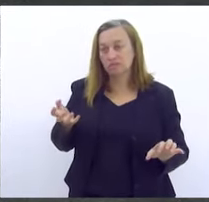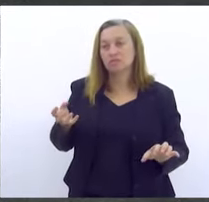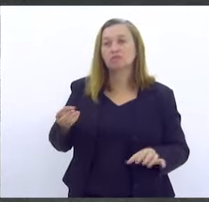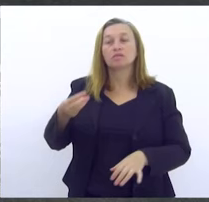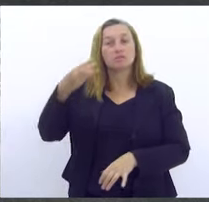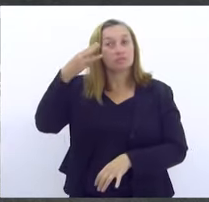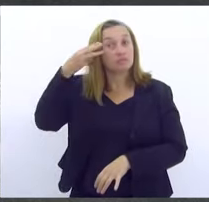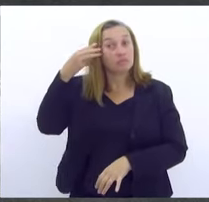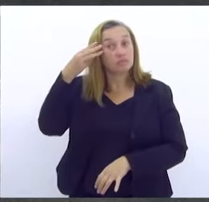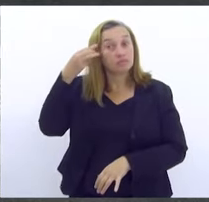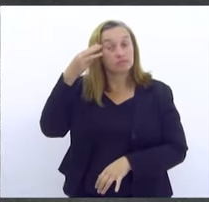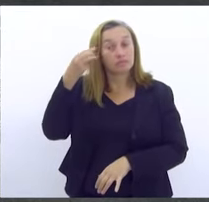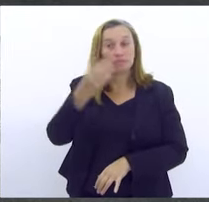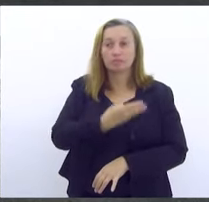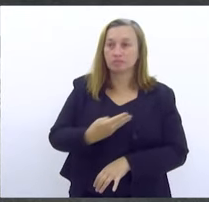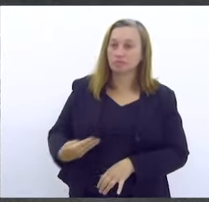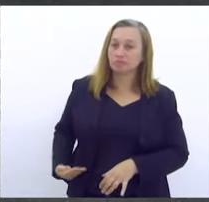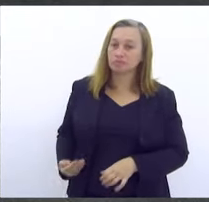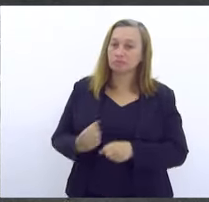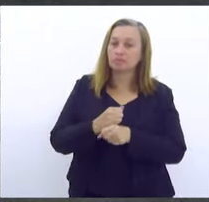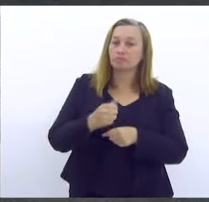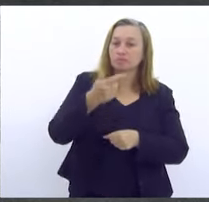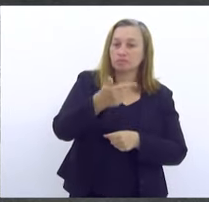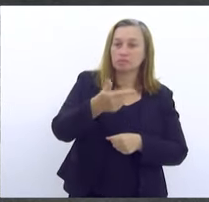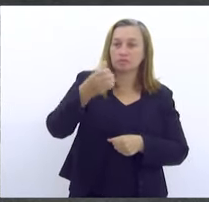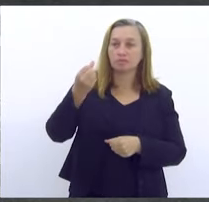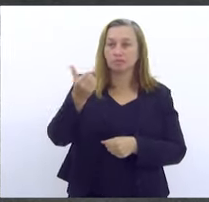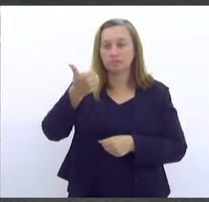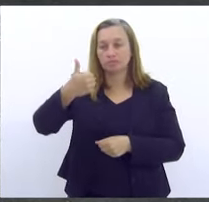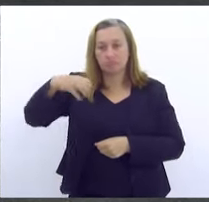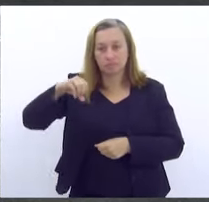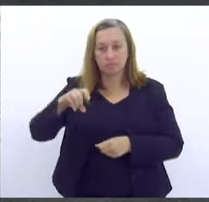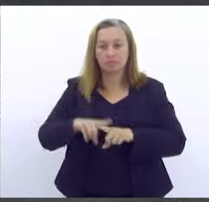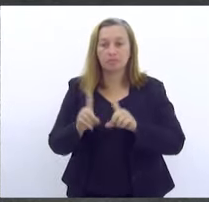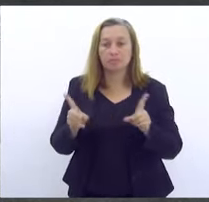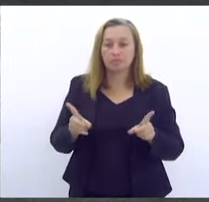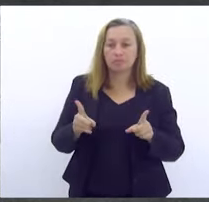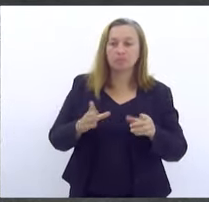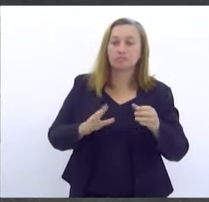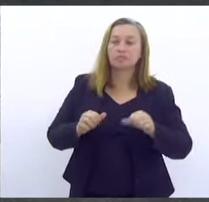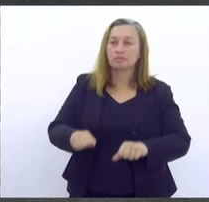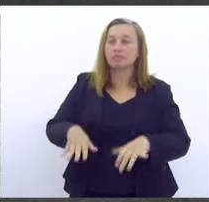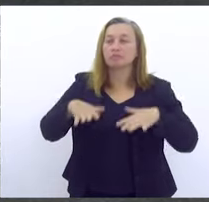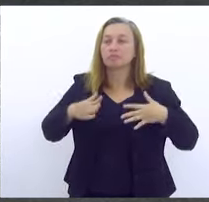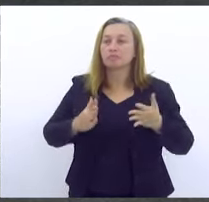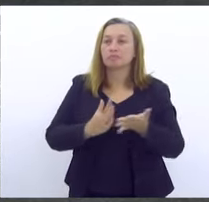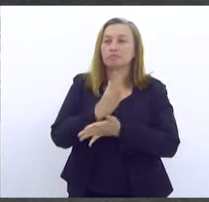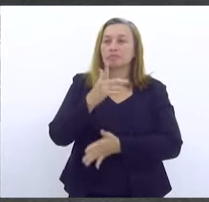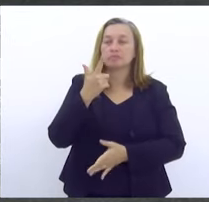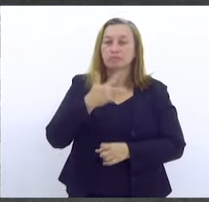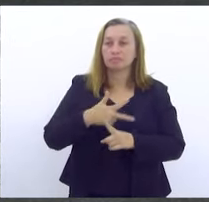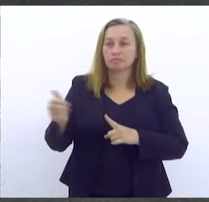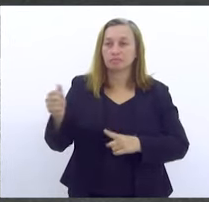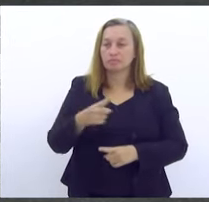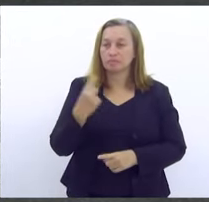Wilson Witzel, 19. Mas o plenário aprovou. Fomos